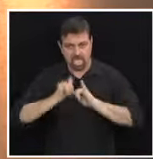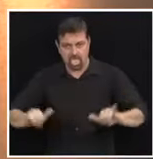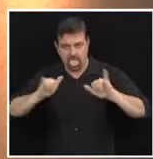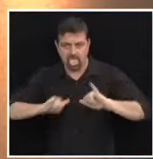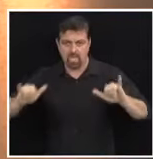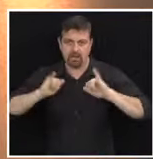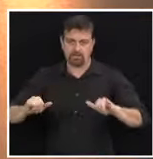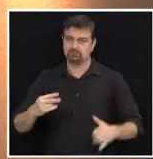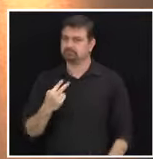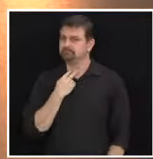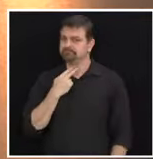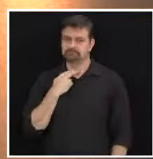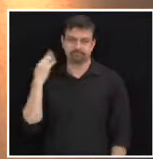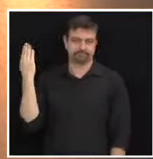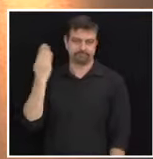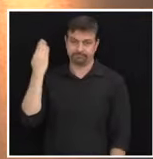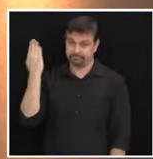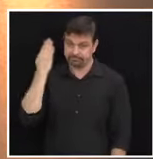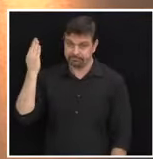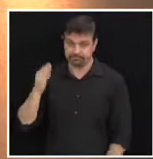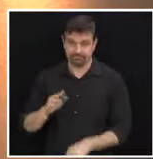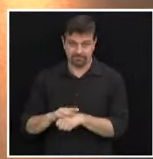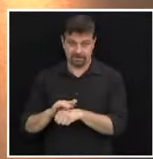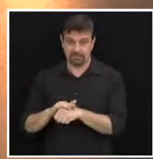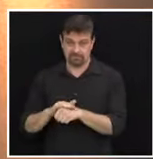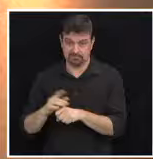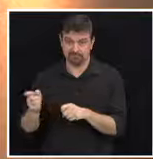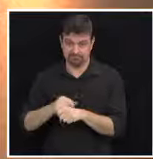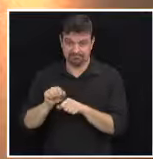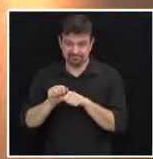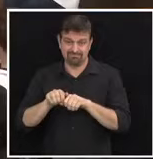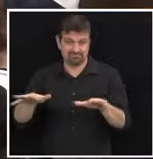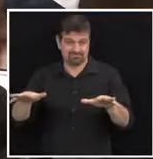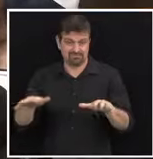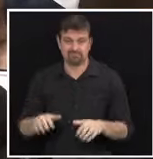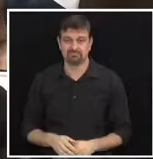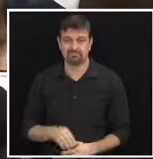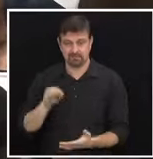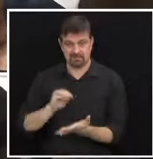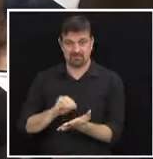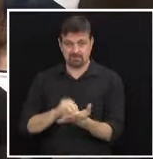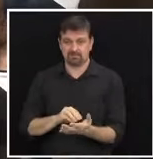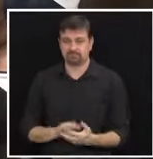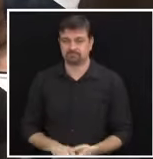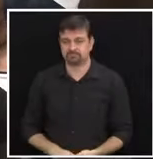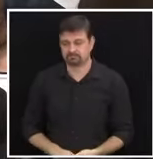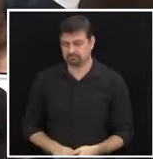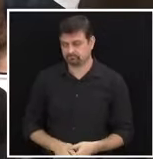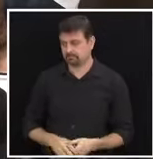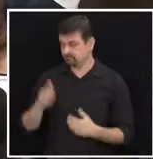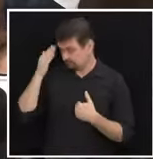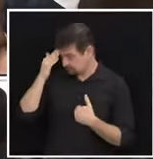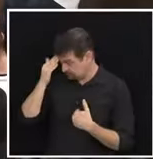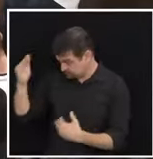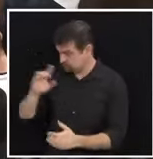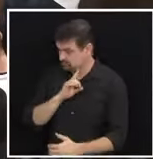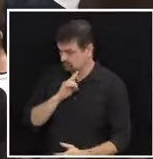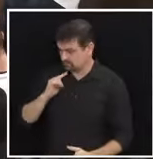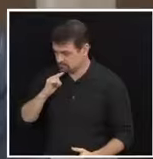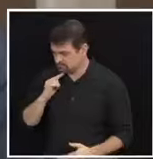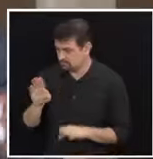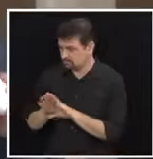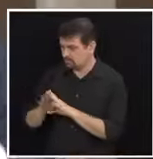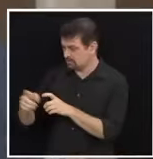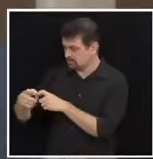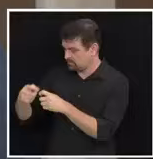outras doenças que poderão surgir aí. Bem legal. Muito obrigado, Donizete. Obrigado,